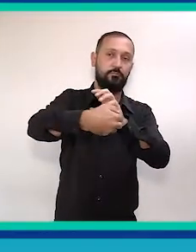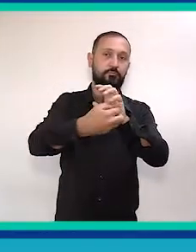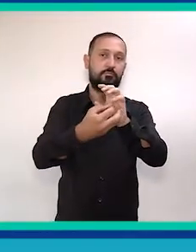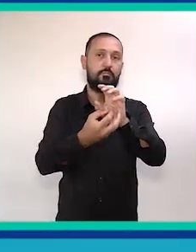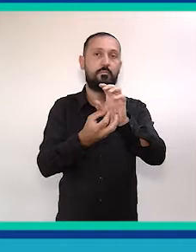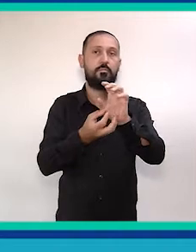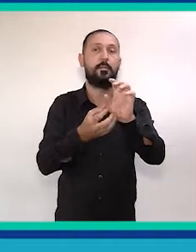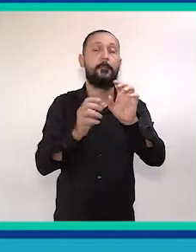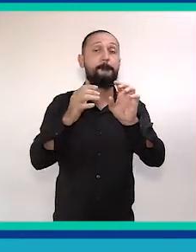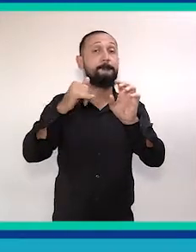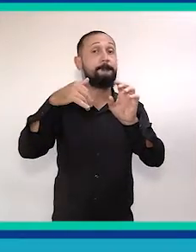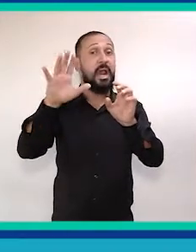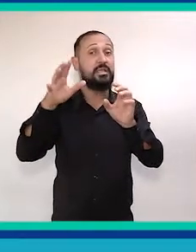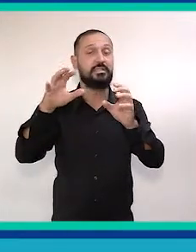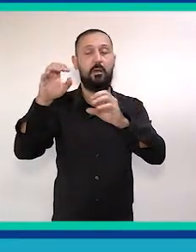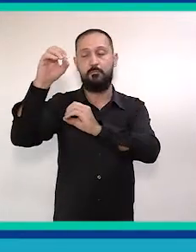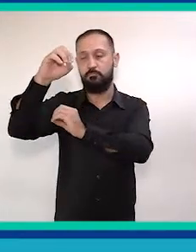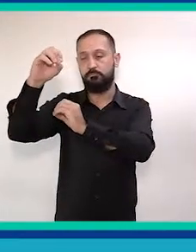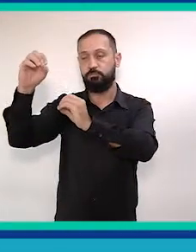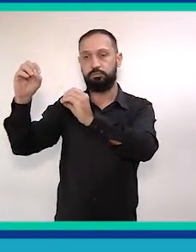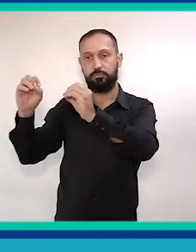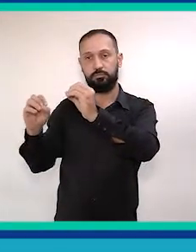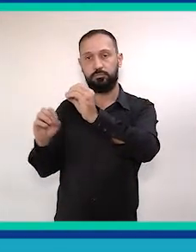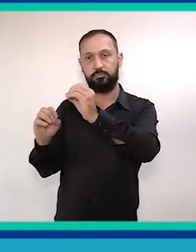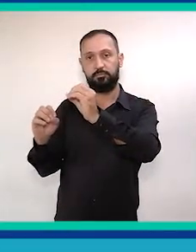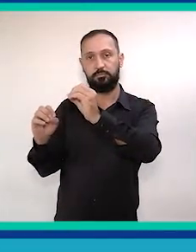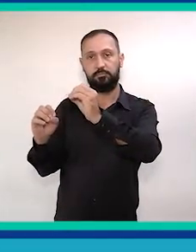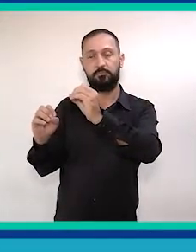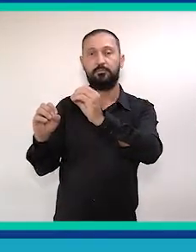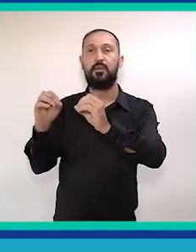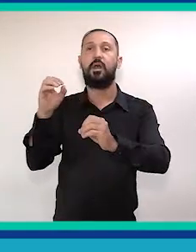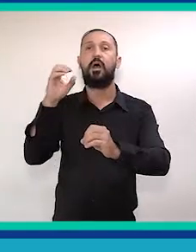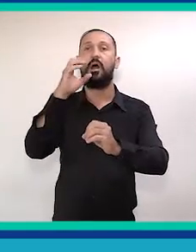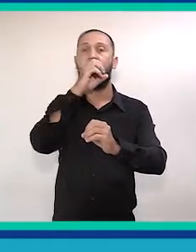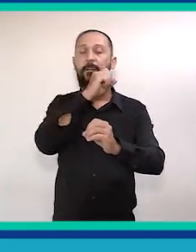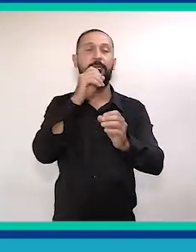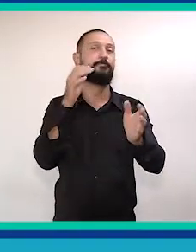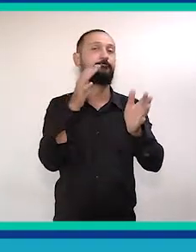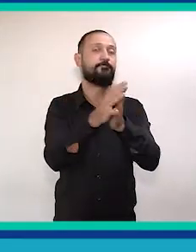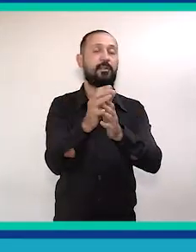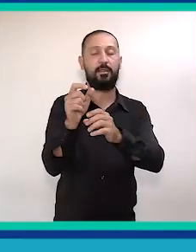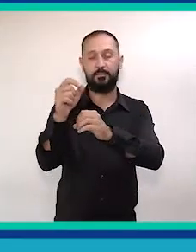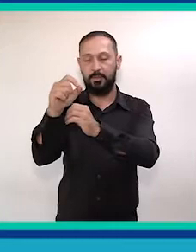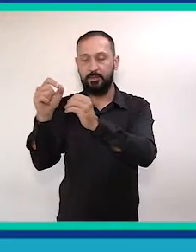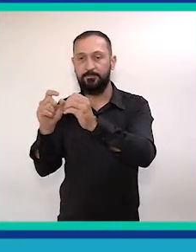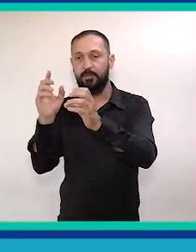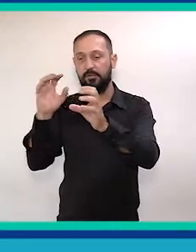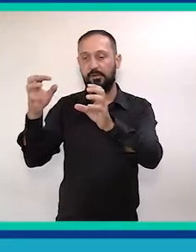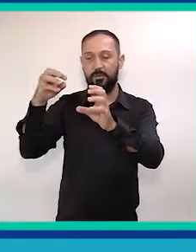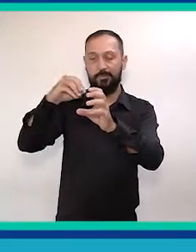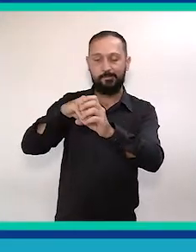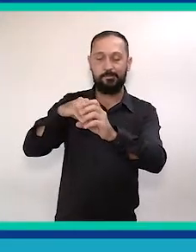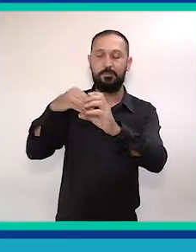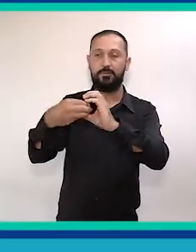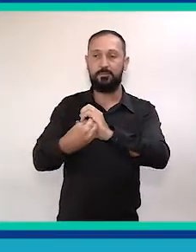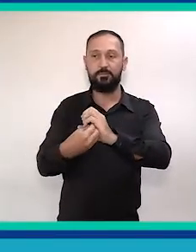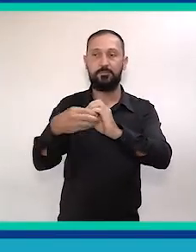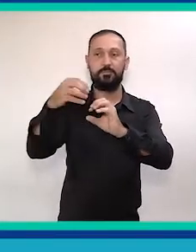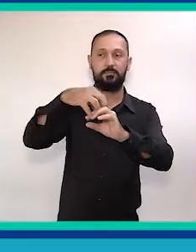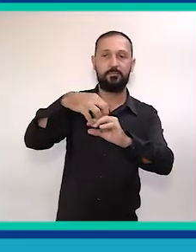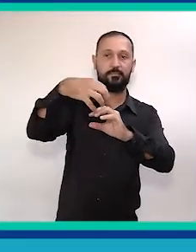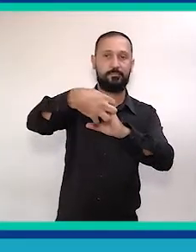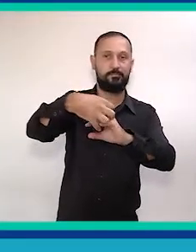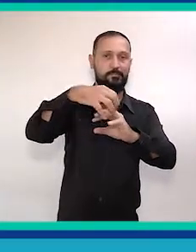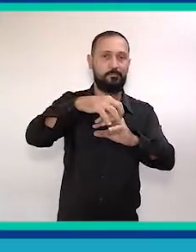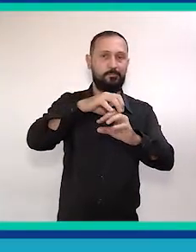fora. Consequentemente, as moléculas maiores, elas vão sair muito mais rápido do que as moléculas menores, que acabam entrando